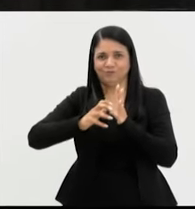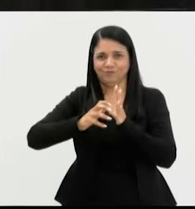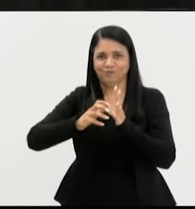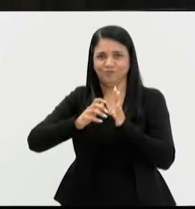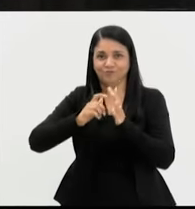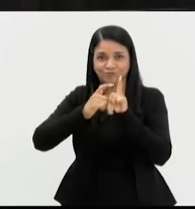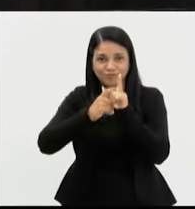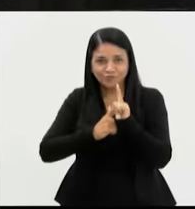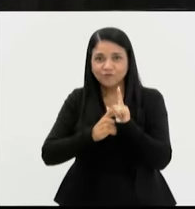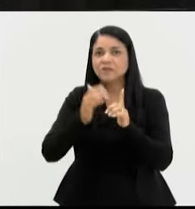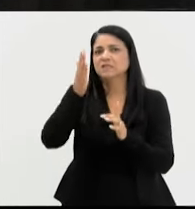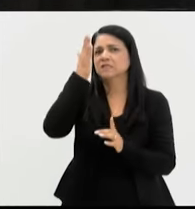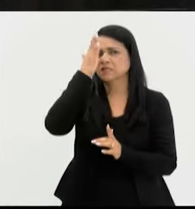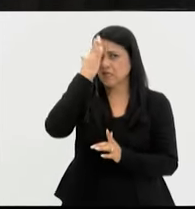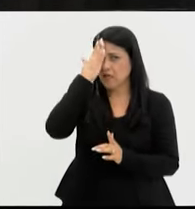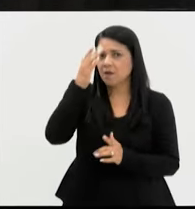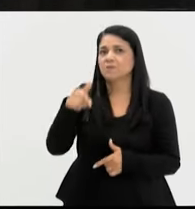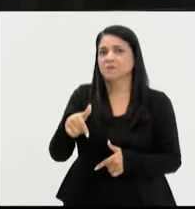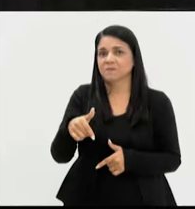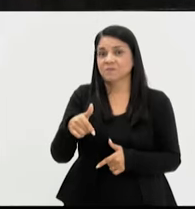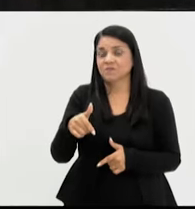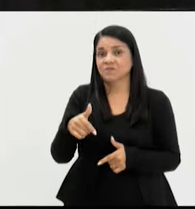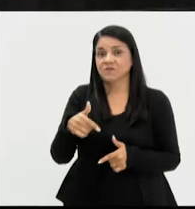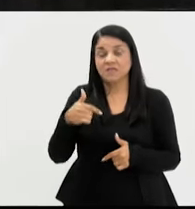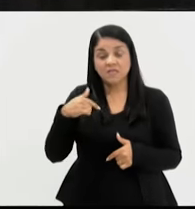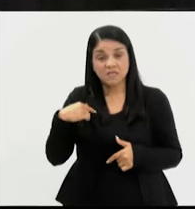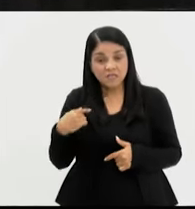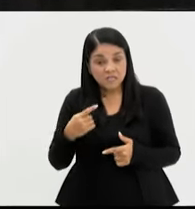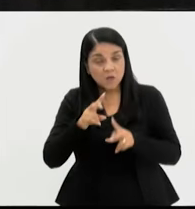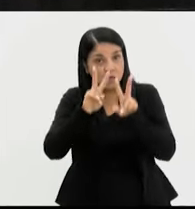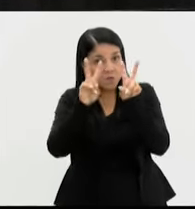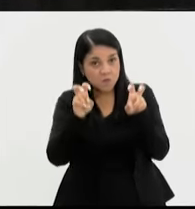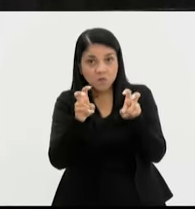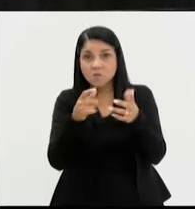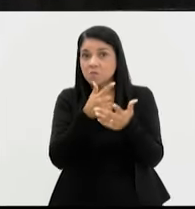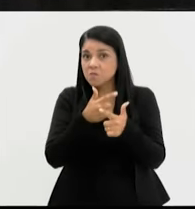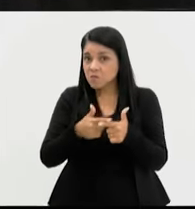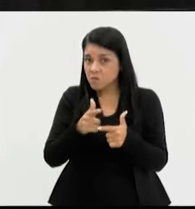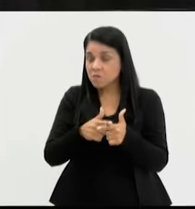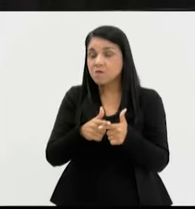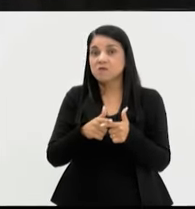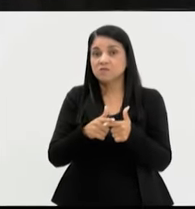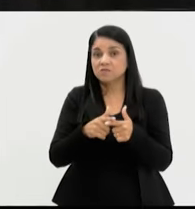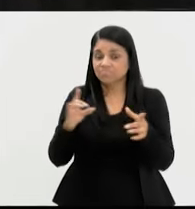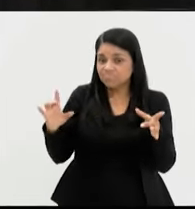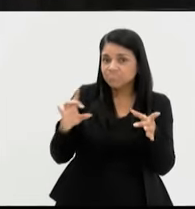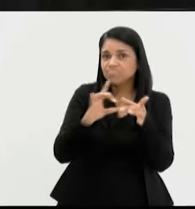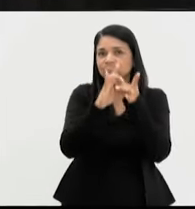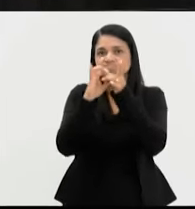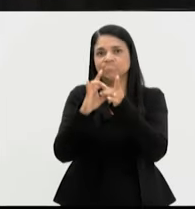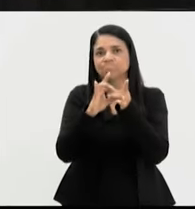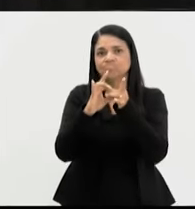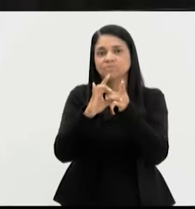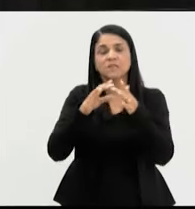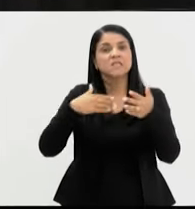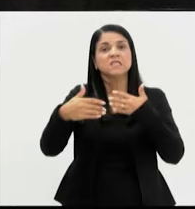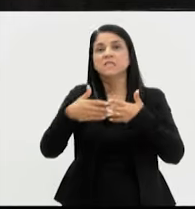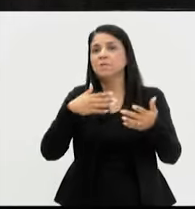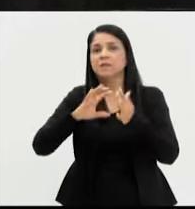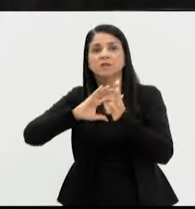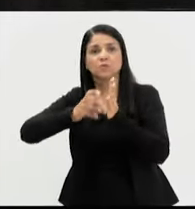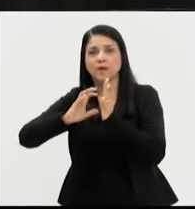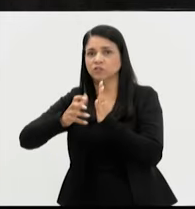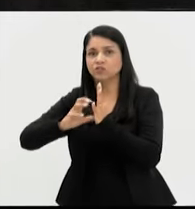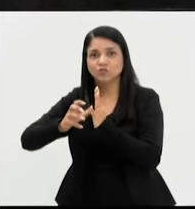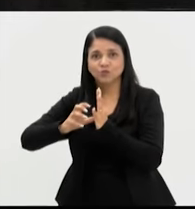e essa é uma questão que nos une e o senhor o disse bem Independente de partido político